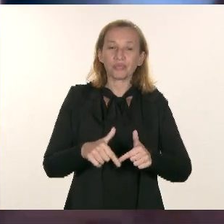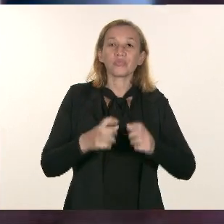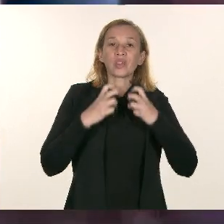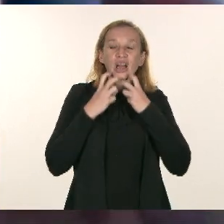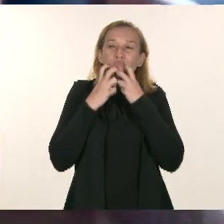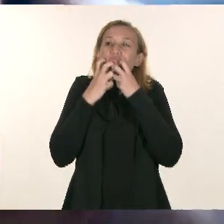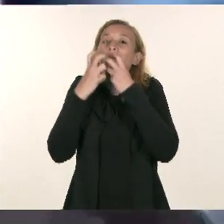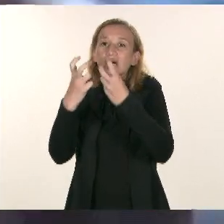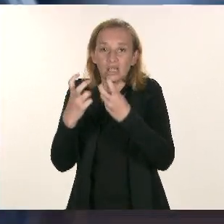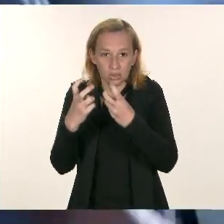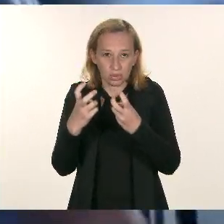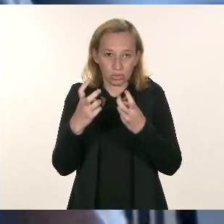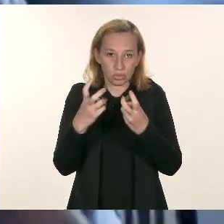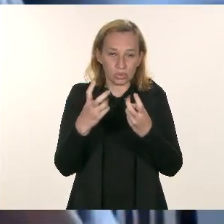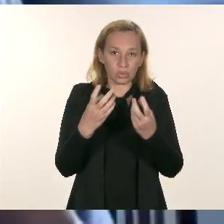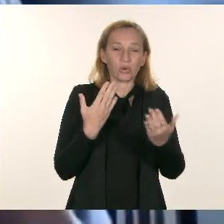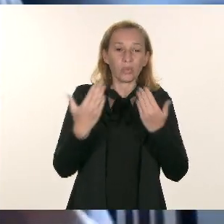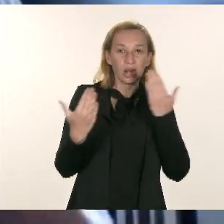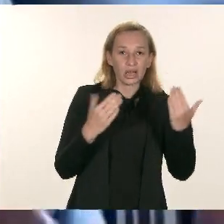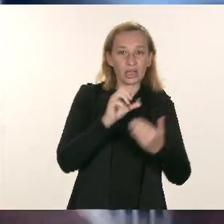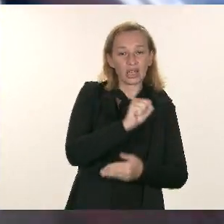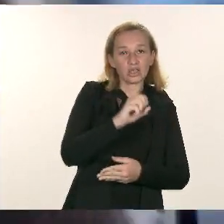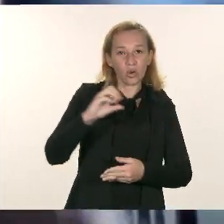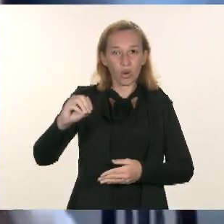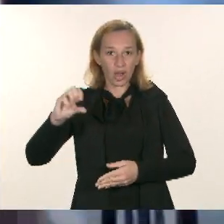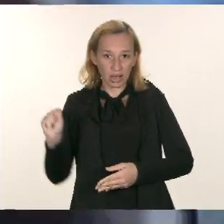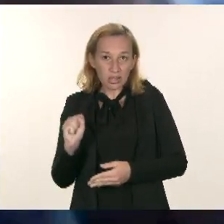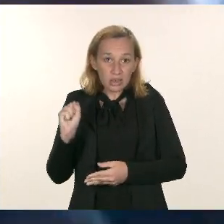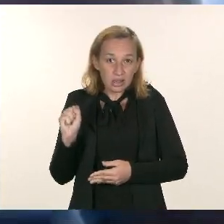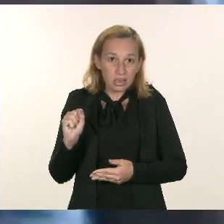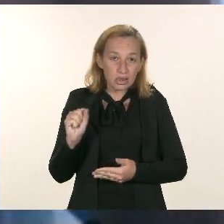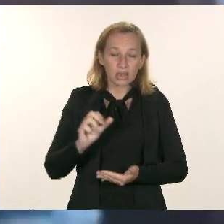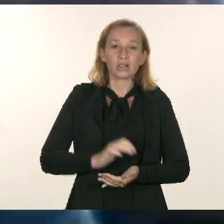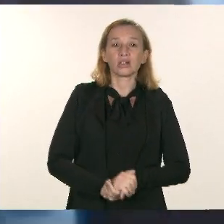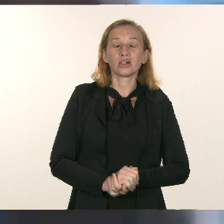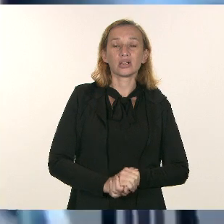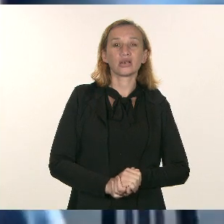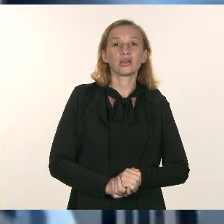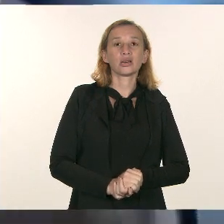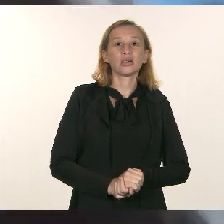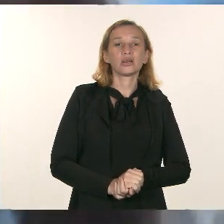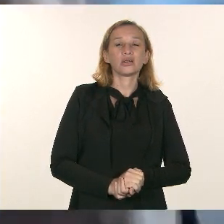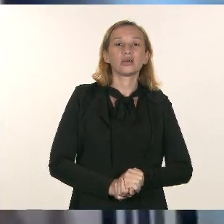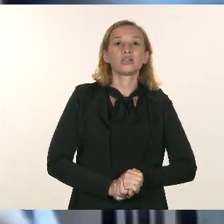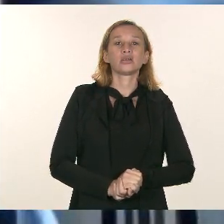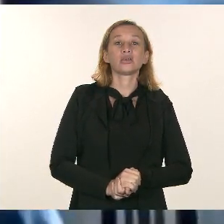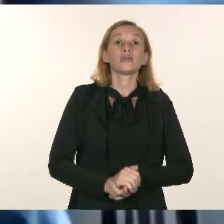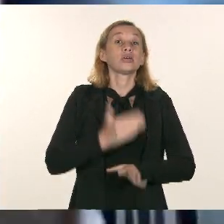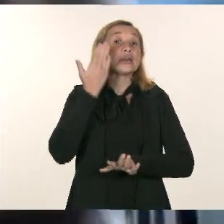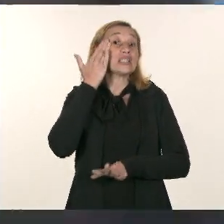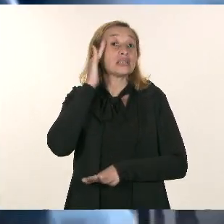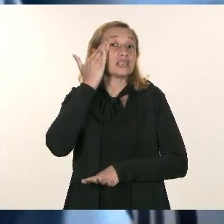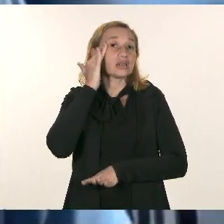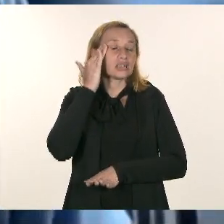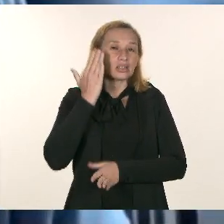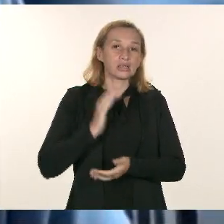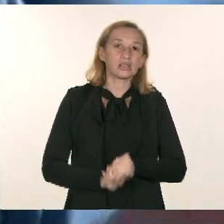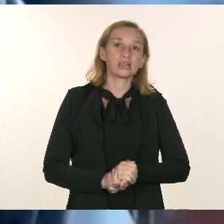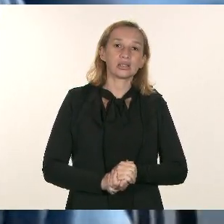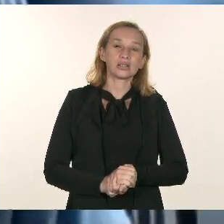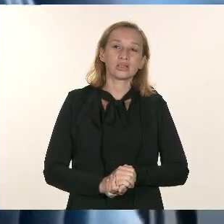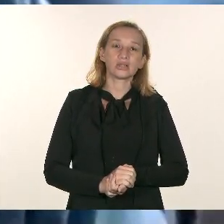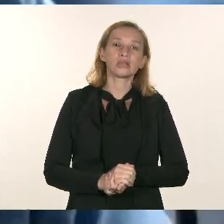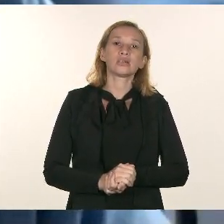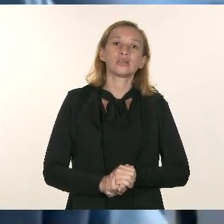grito, esse SOS, seja prontamente decifrado, entendido e que gere,